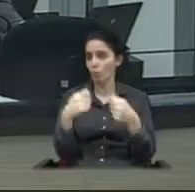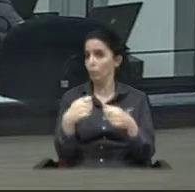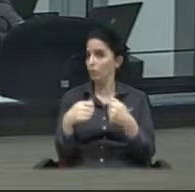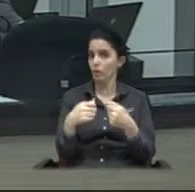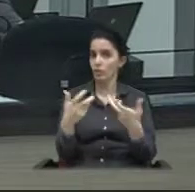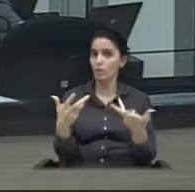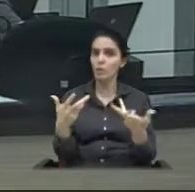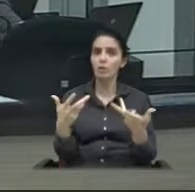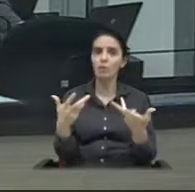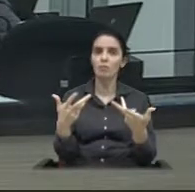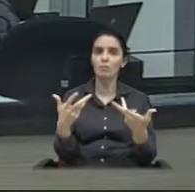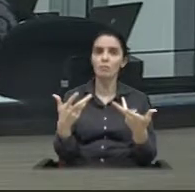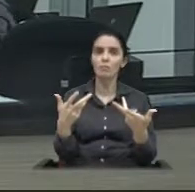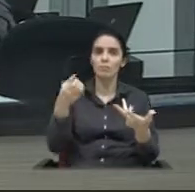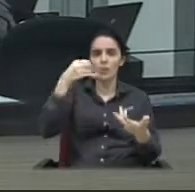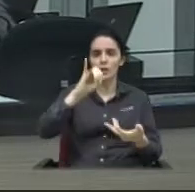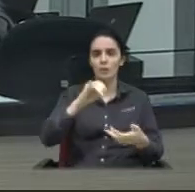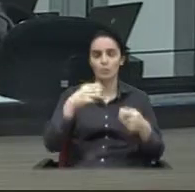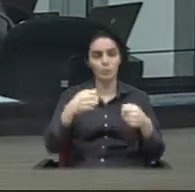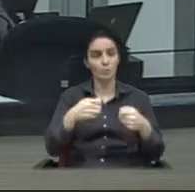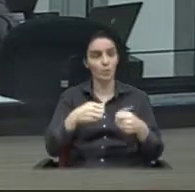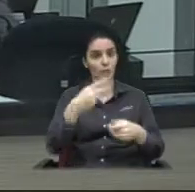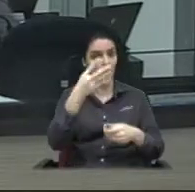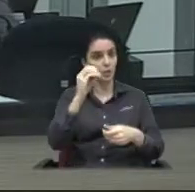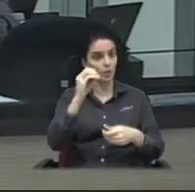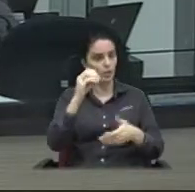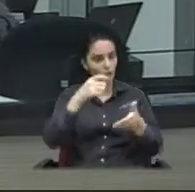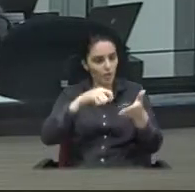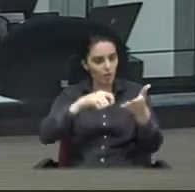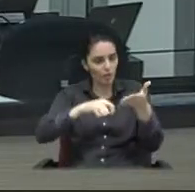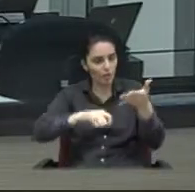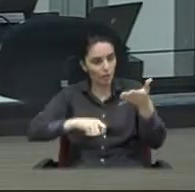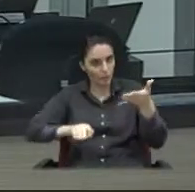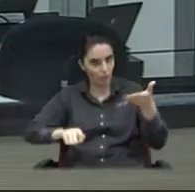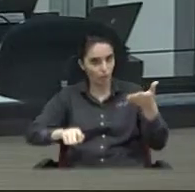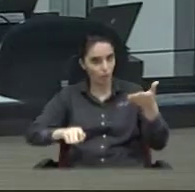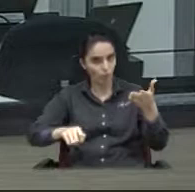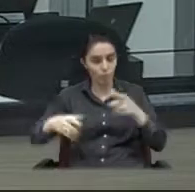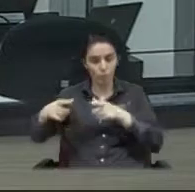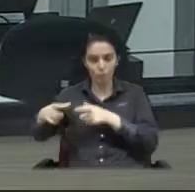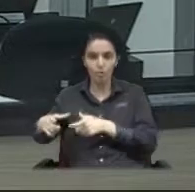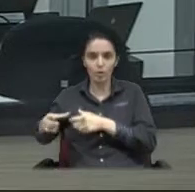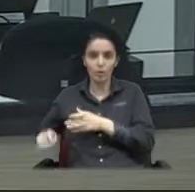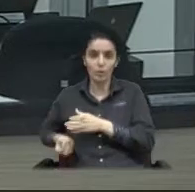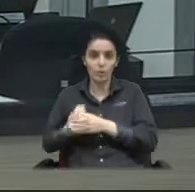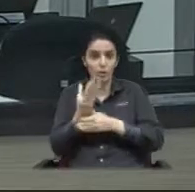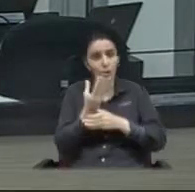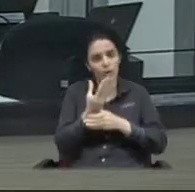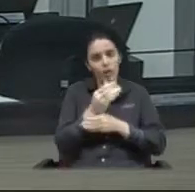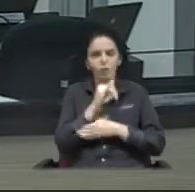for atrás de 30 assinaturas, você vai ter várias opiniões. Ó, nós estamos criando aqui, por exemplo, nós temos